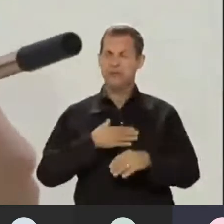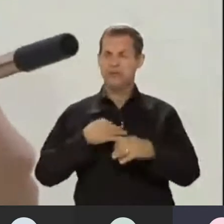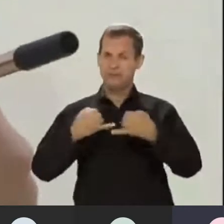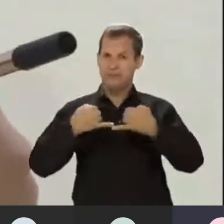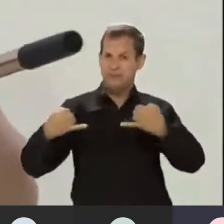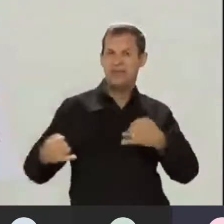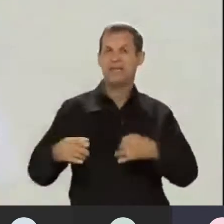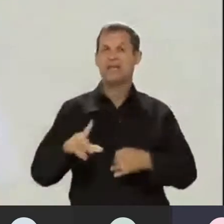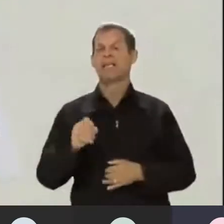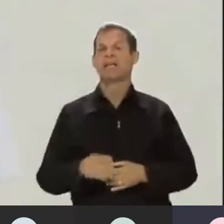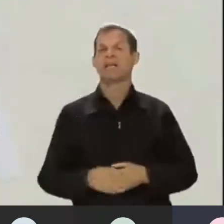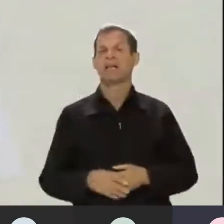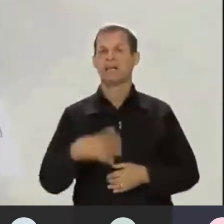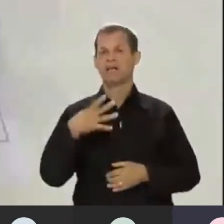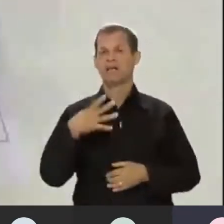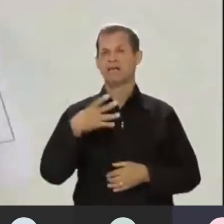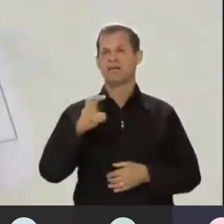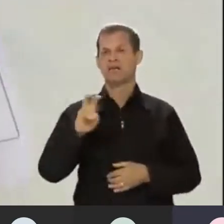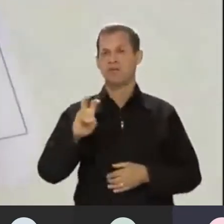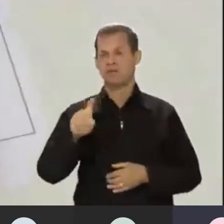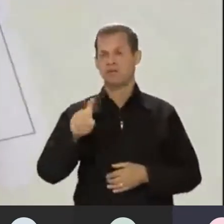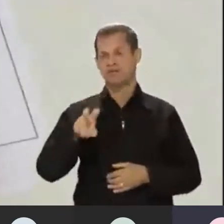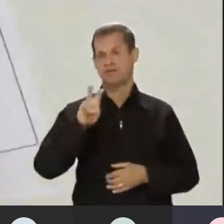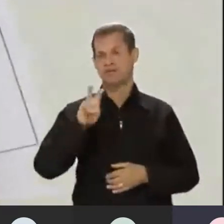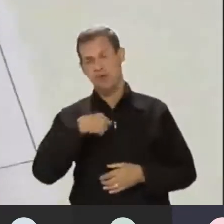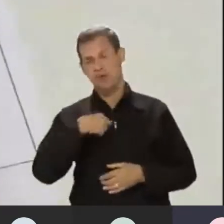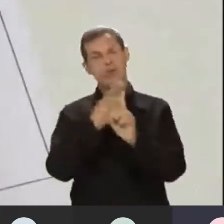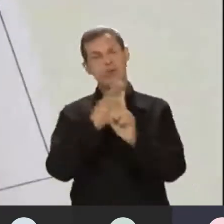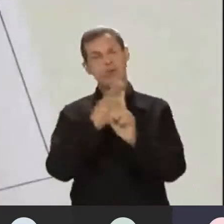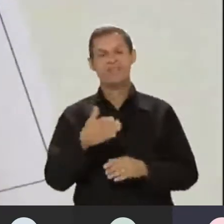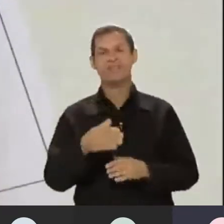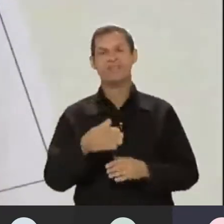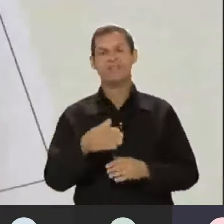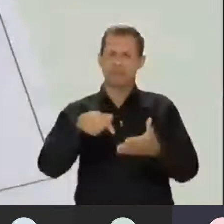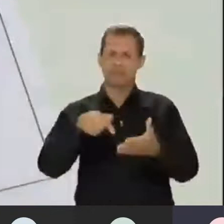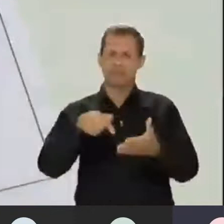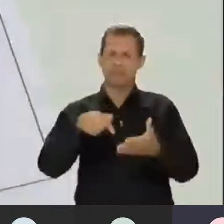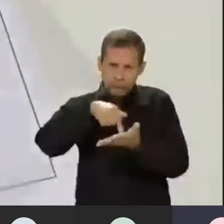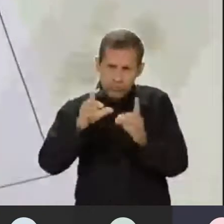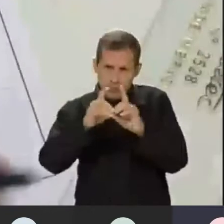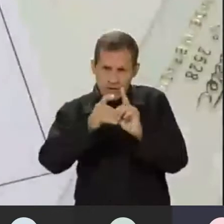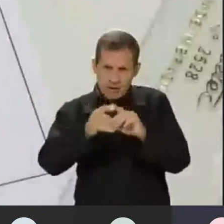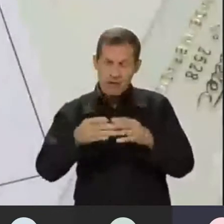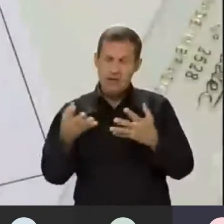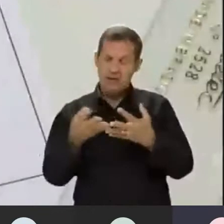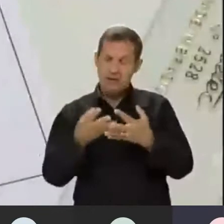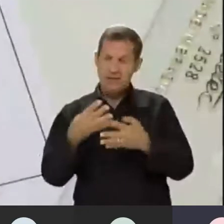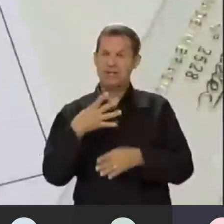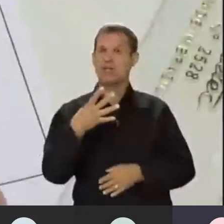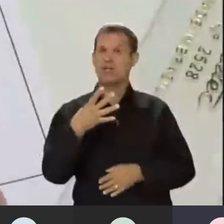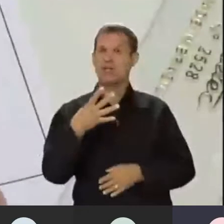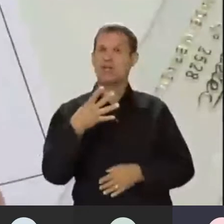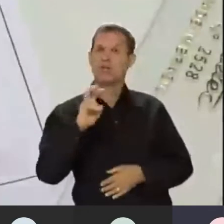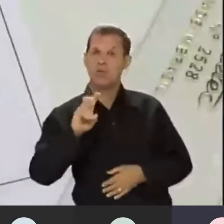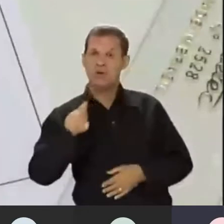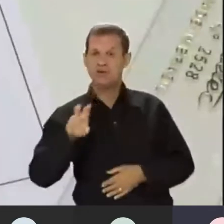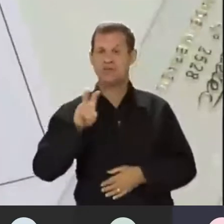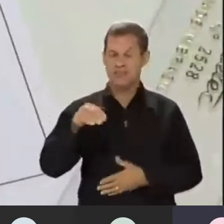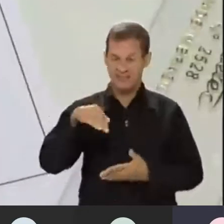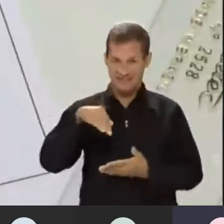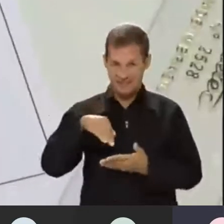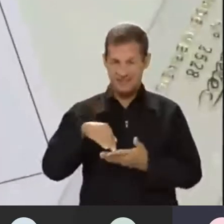essa minha linha aqui, que seria a de 45,5. E aí eu encontrei, então, esse ponto de interseção entre esse